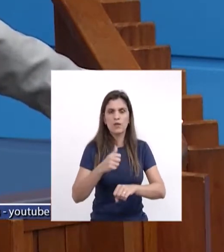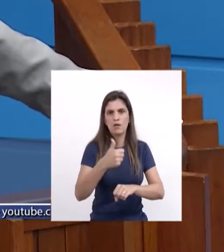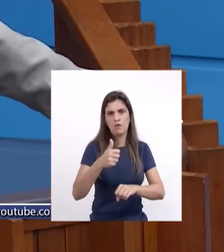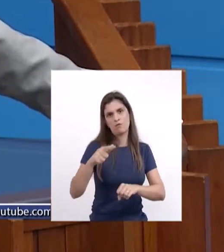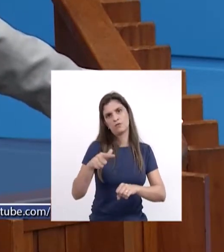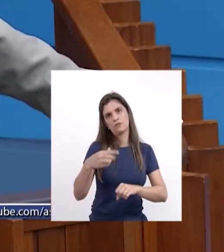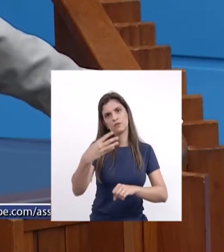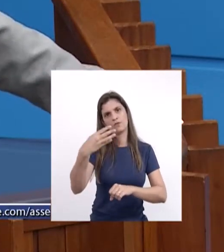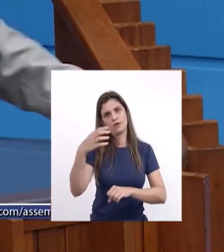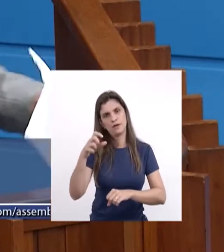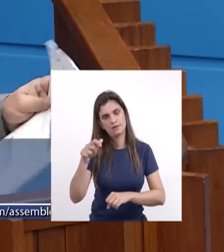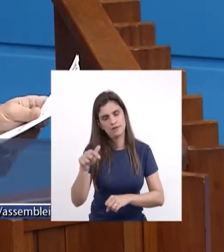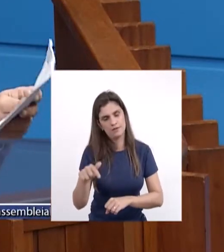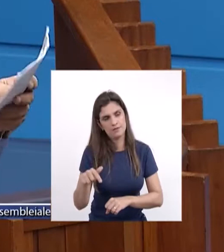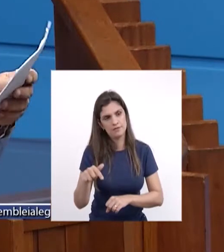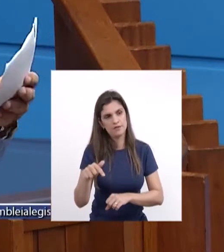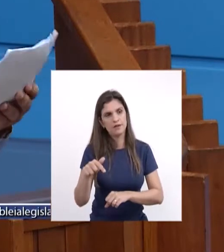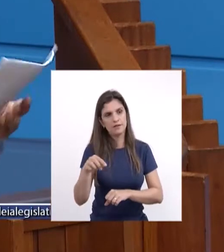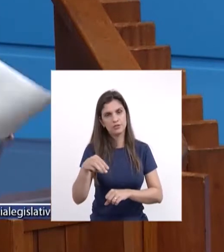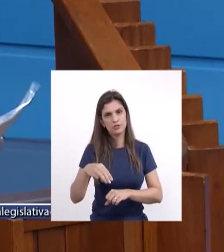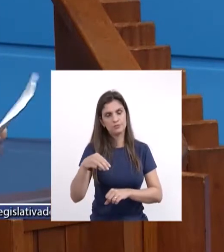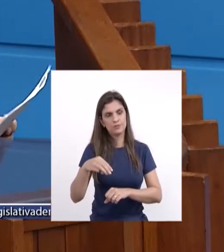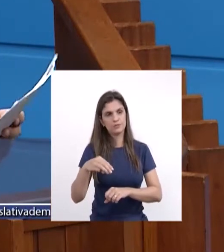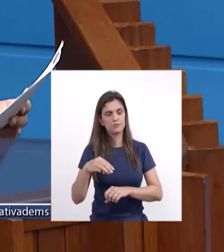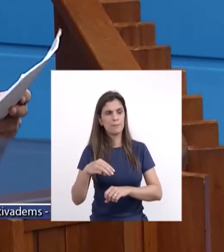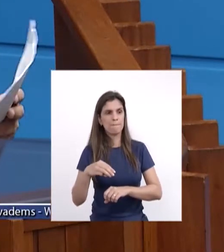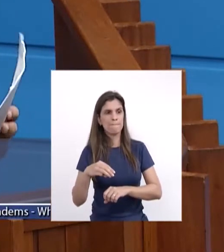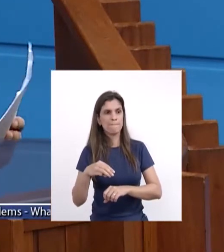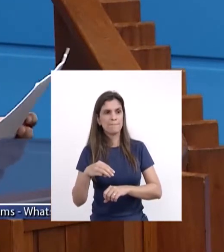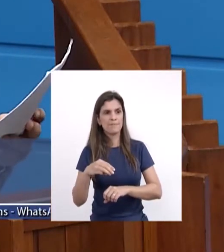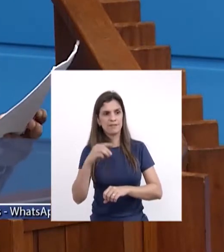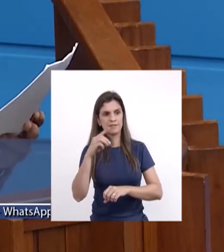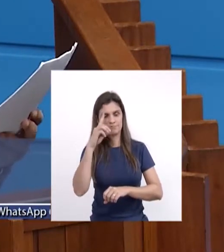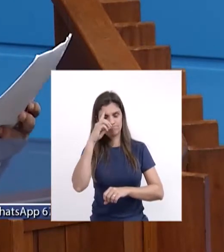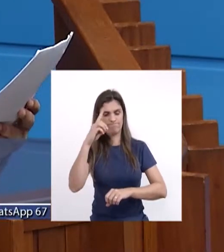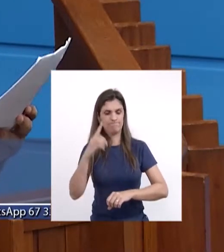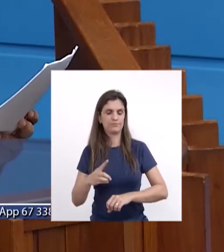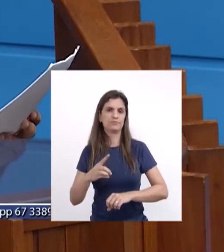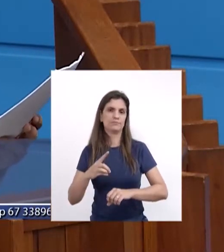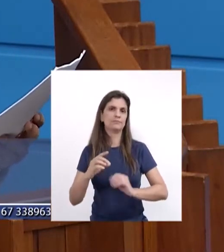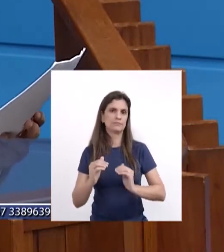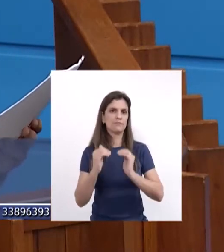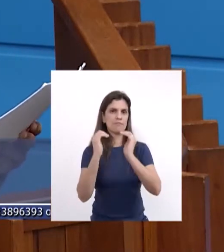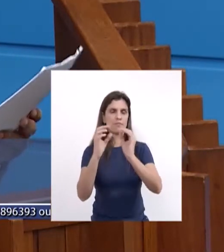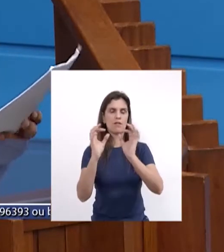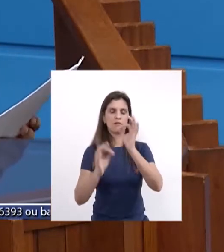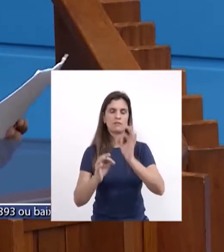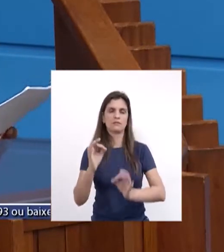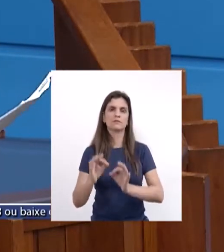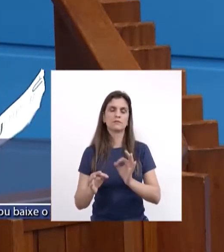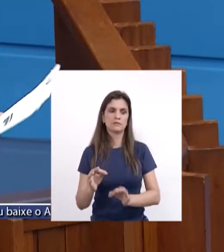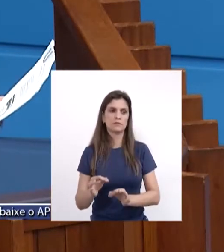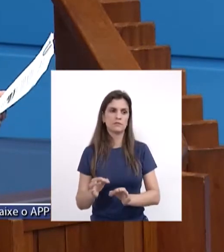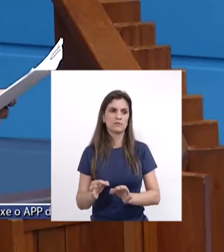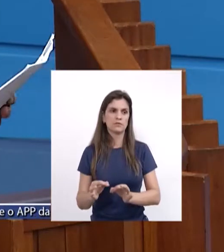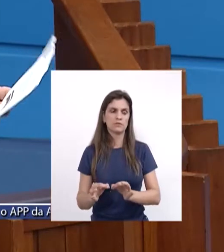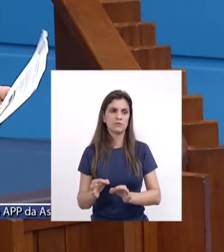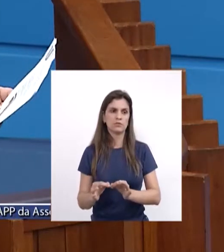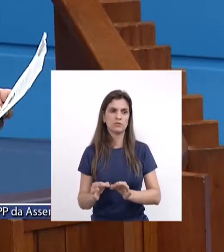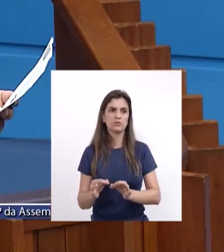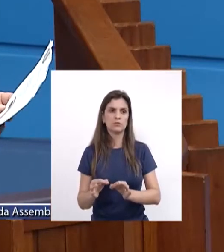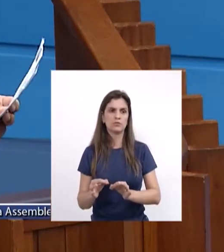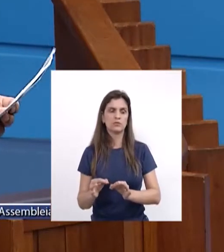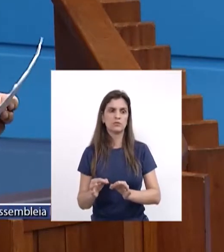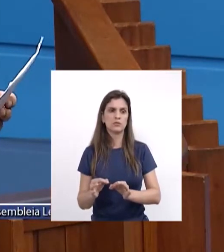minutos, nós já tínhamos a decisão da desembargadora em decisão singular, porque se tratava de